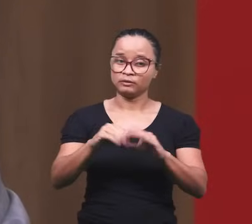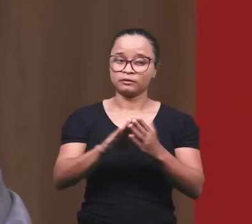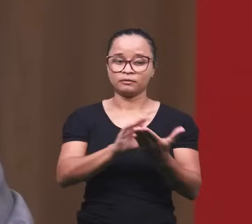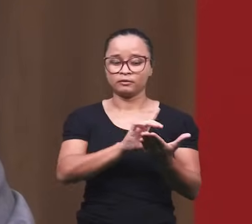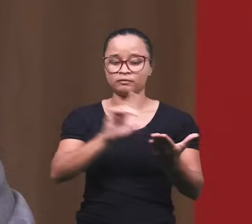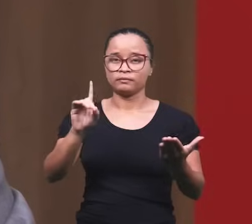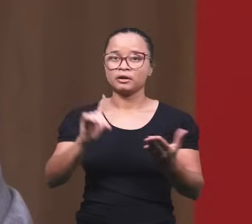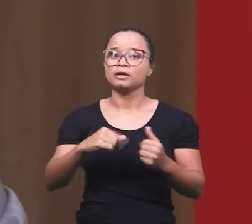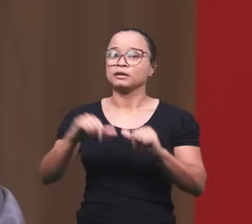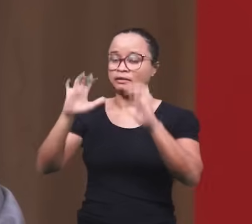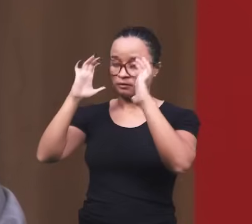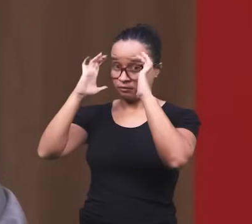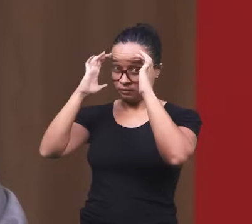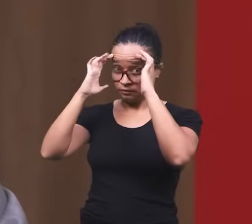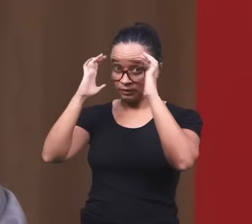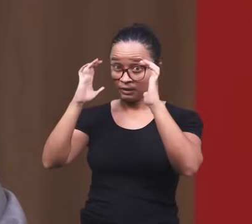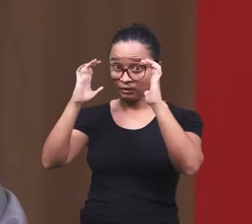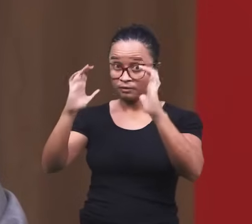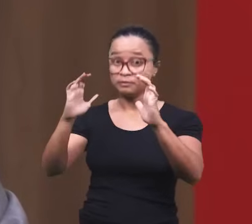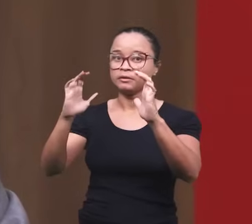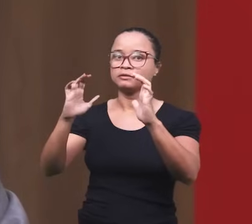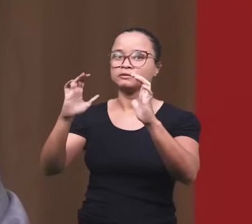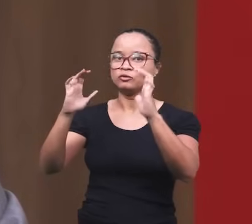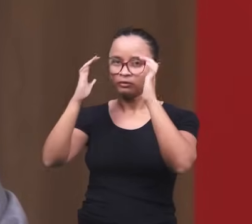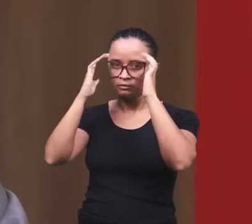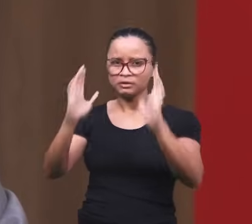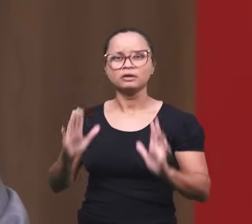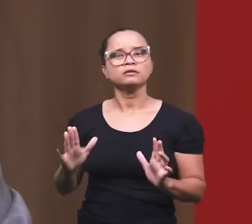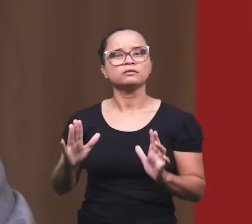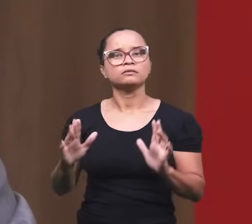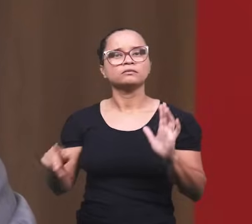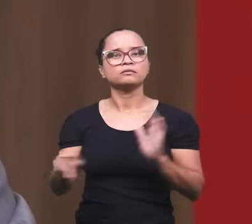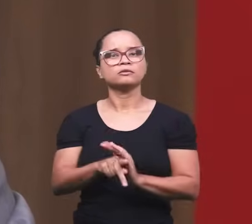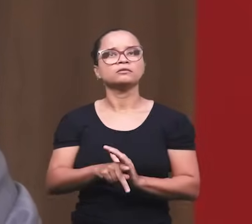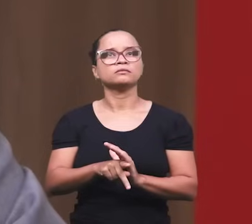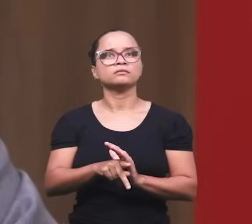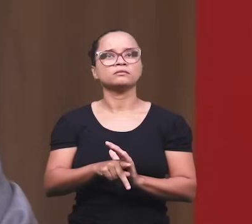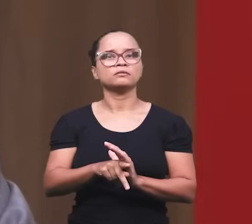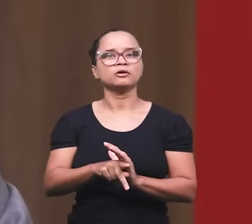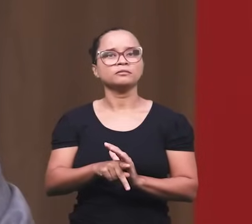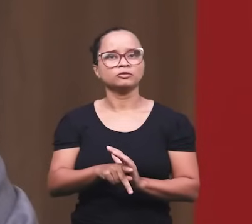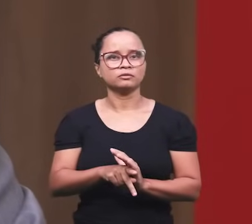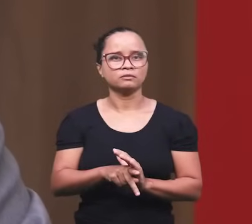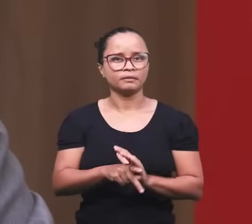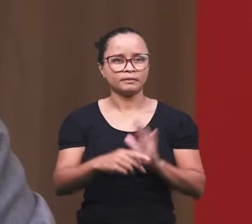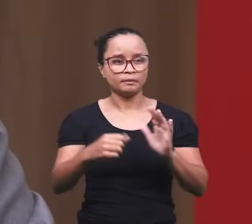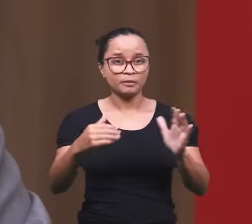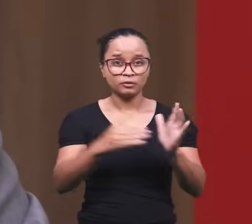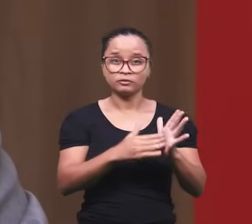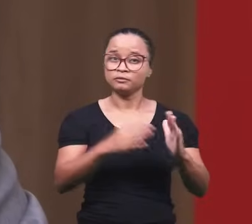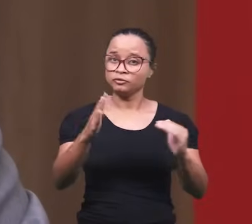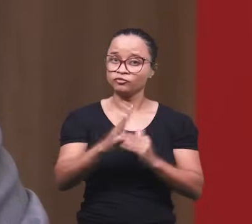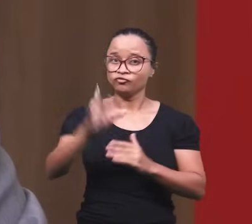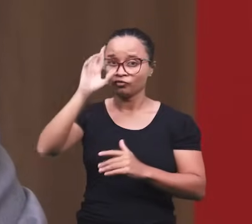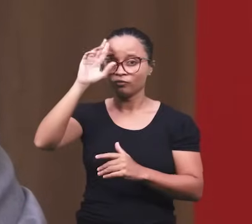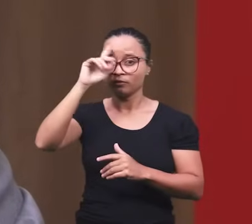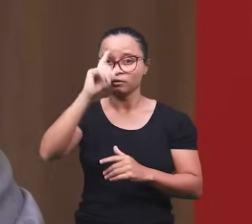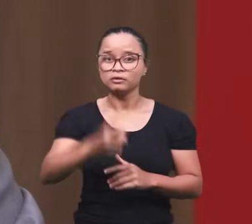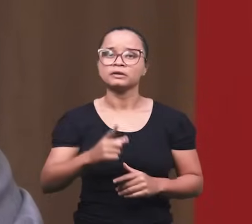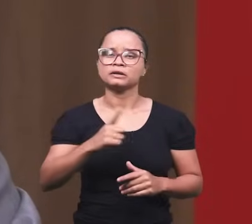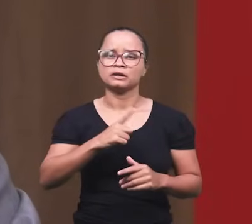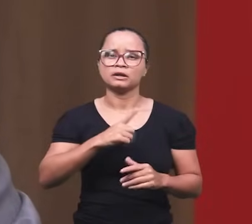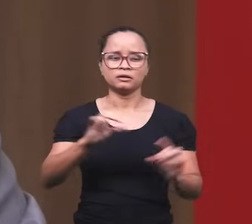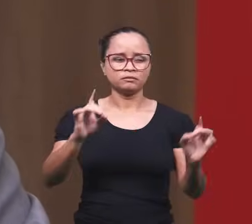bíblica e ela tem o respeito definido pelos seus Marcos é não existe outro tipo de família mas a